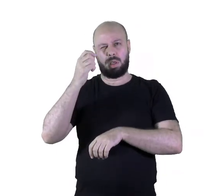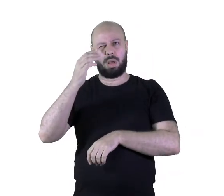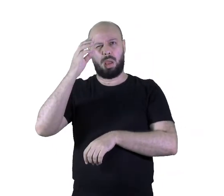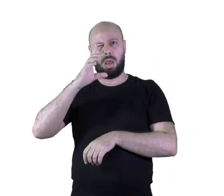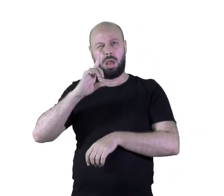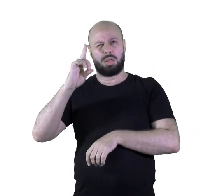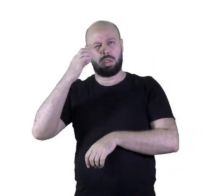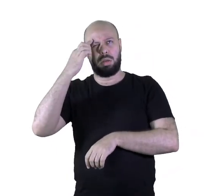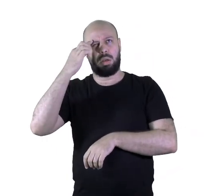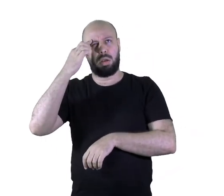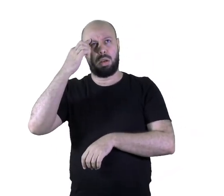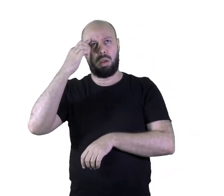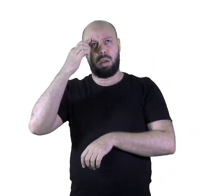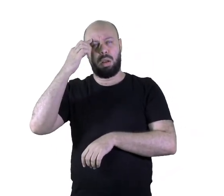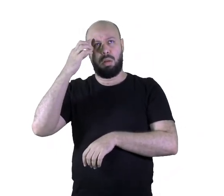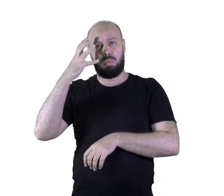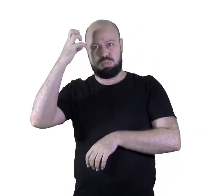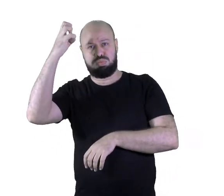há